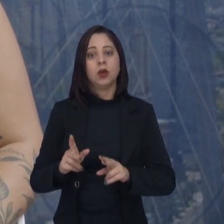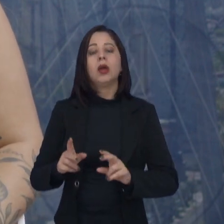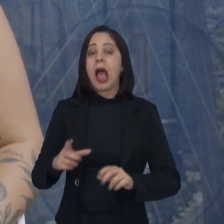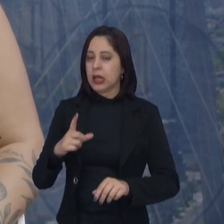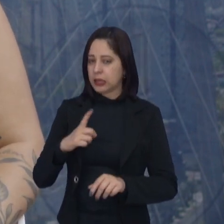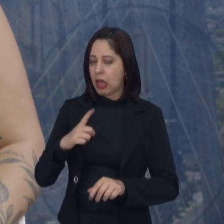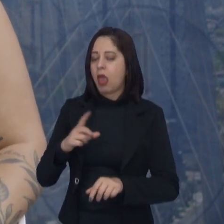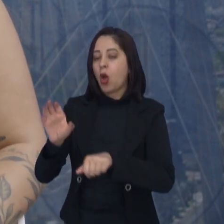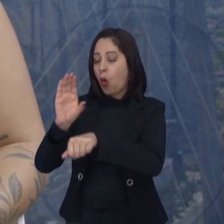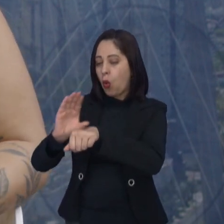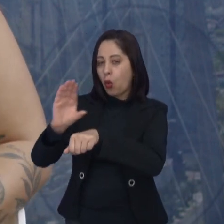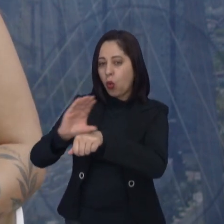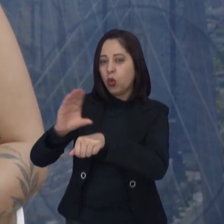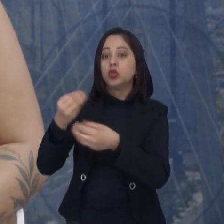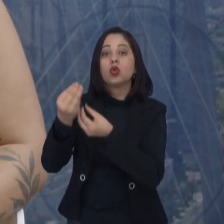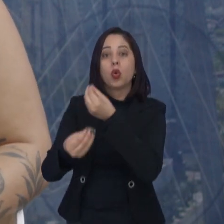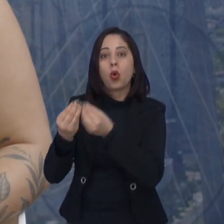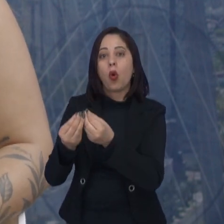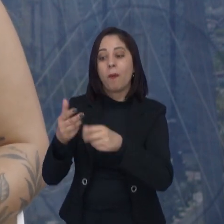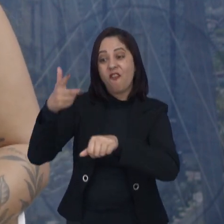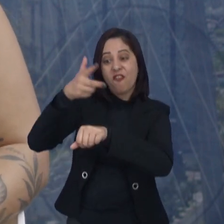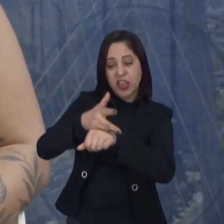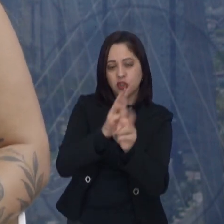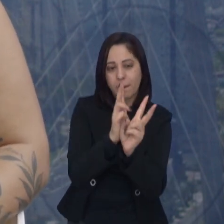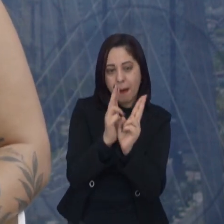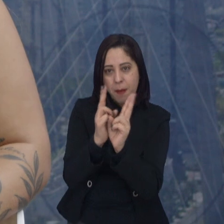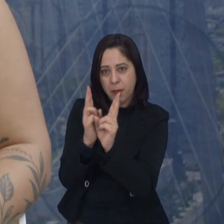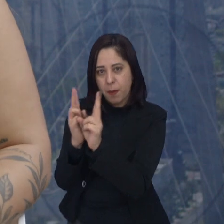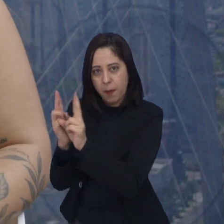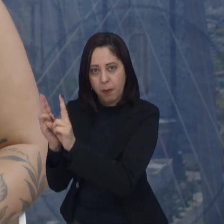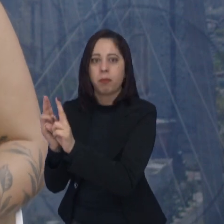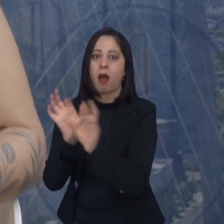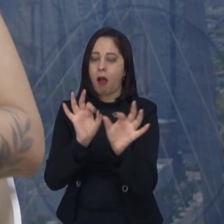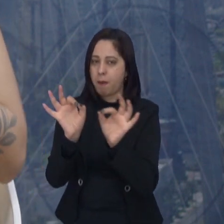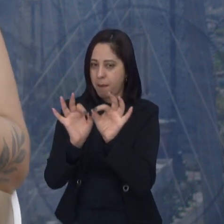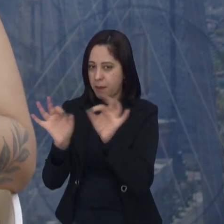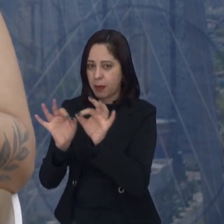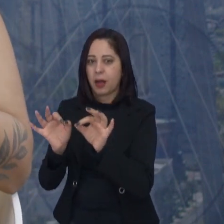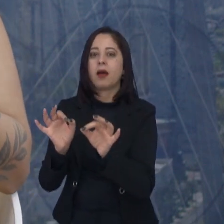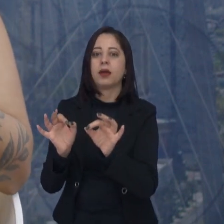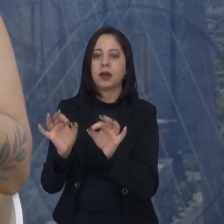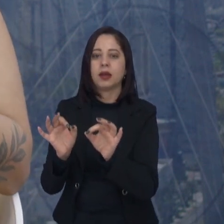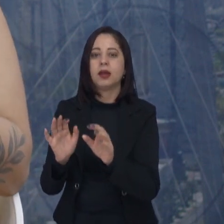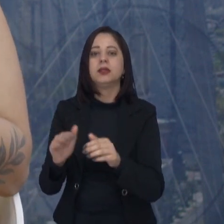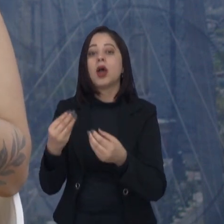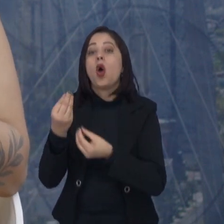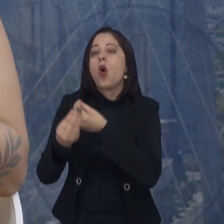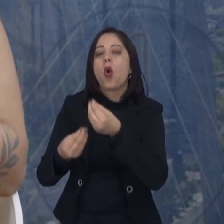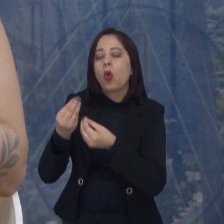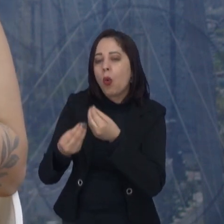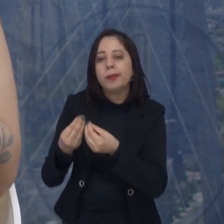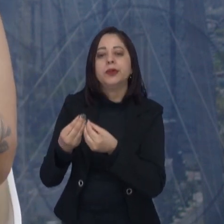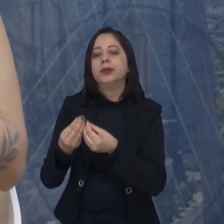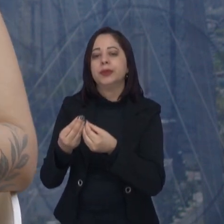cursos, né? Sobre como produzir vídeo. Hoje o Reels está muito em alta, então a gente faz vários cursos sobre Reels rápido. Então, como fazer um gancho,